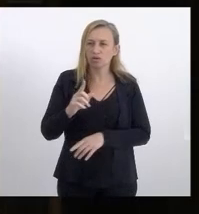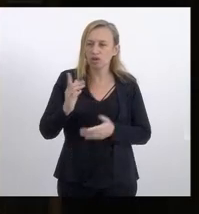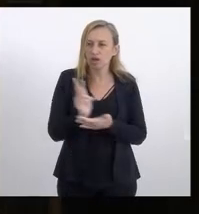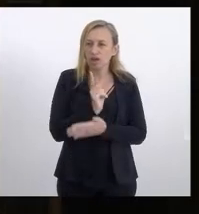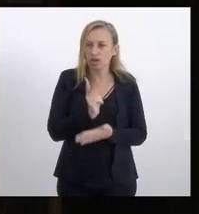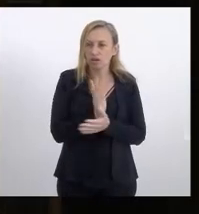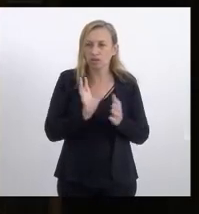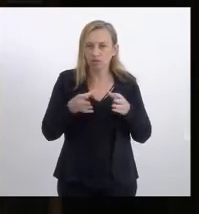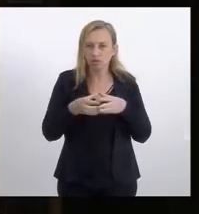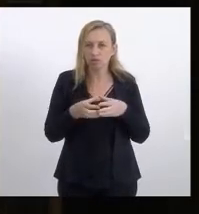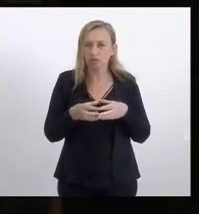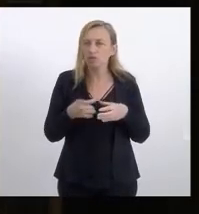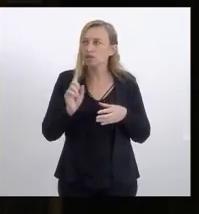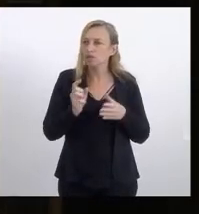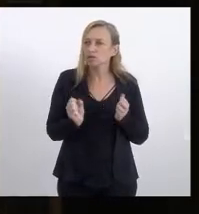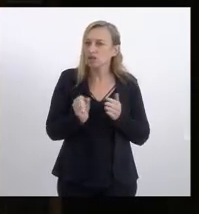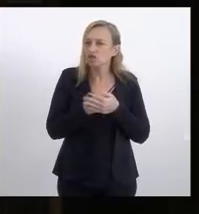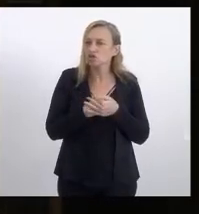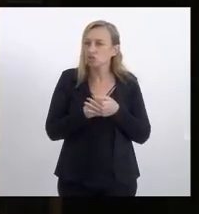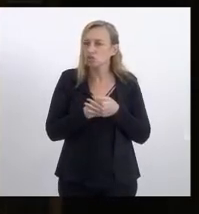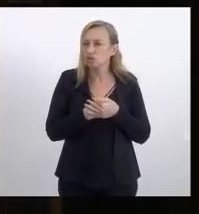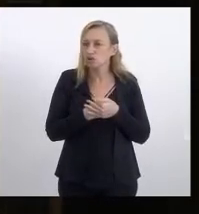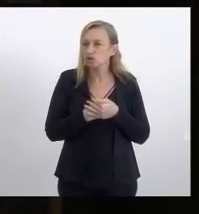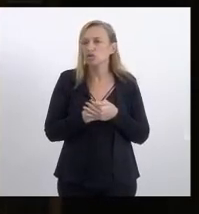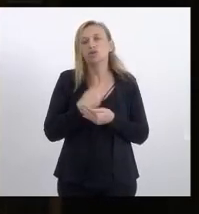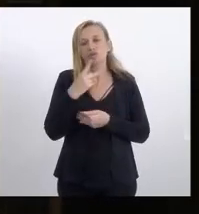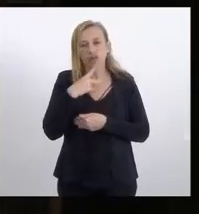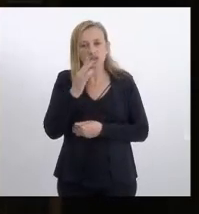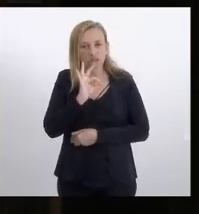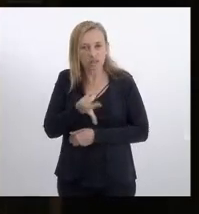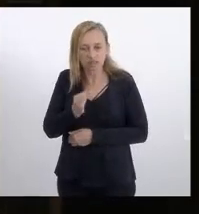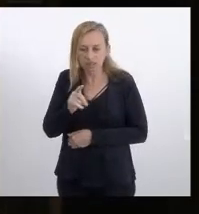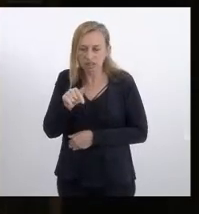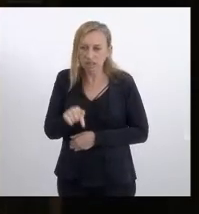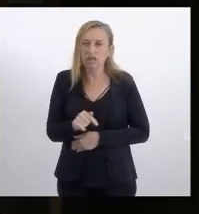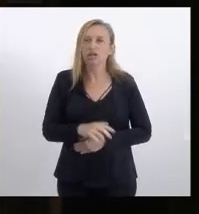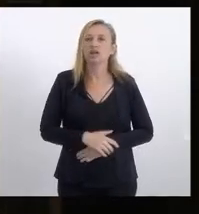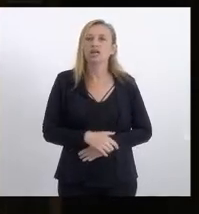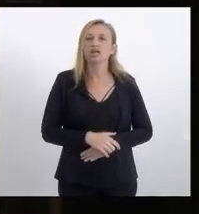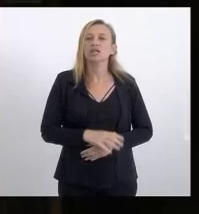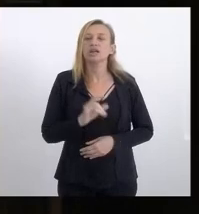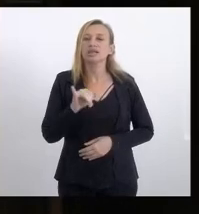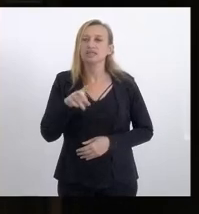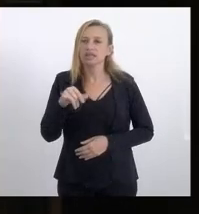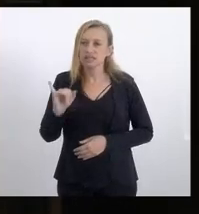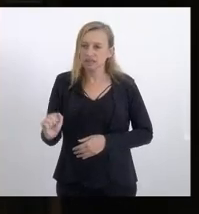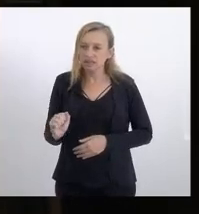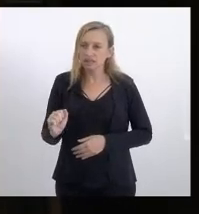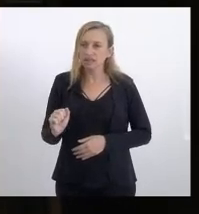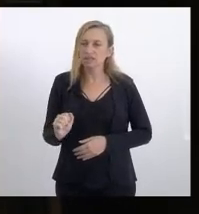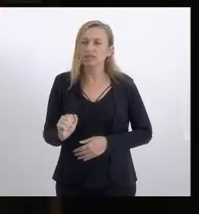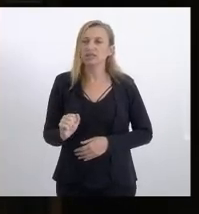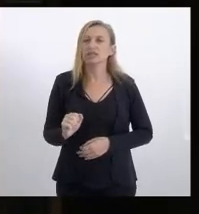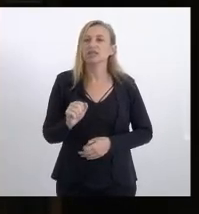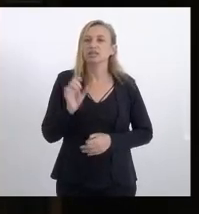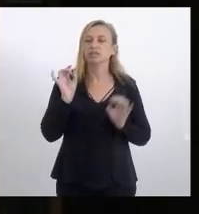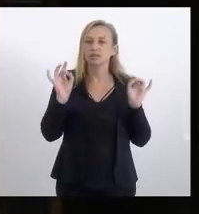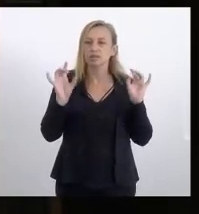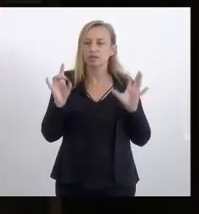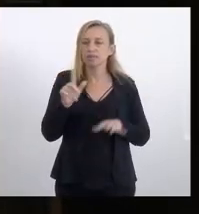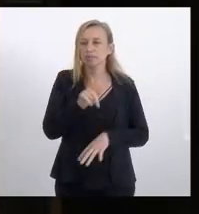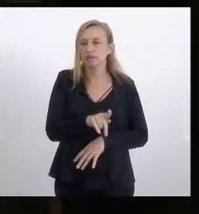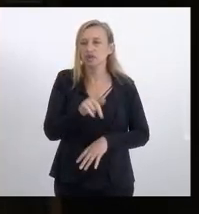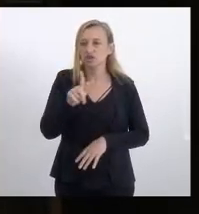da comissão ela não tá aqui escondida na entrelinha estou falando publicamente aqui que a licença especial apê já entendeu